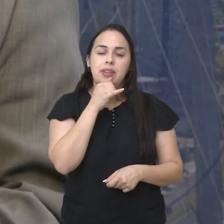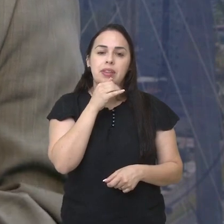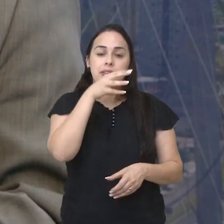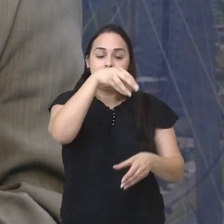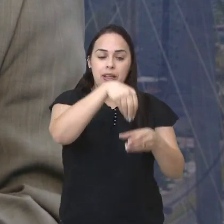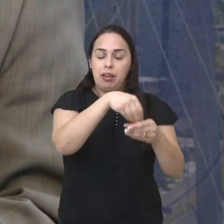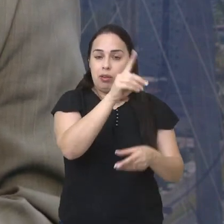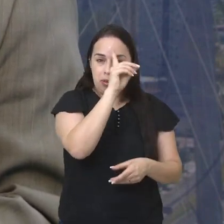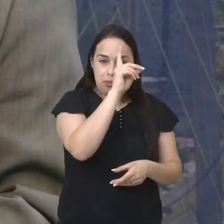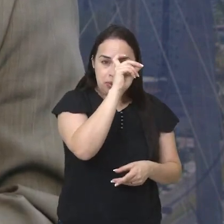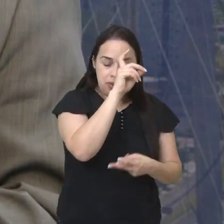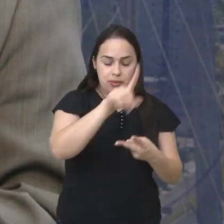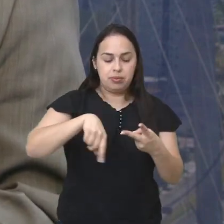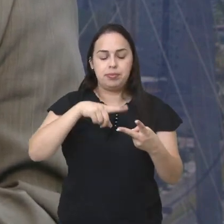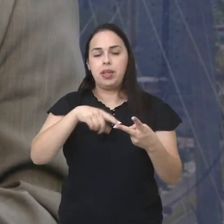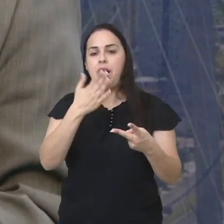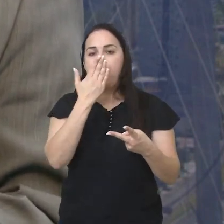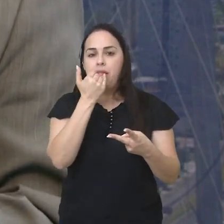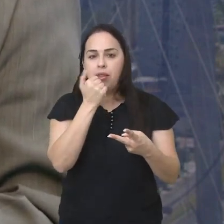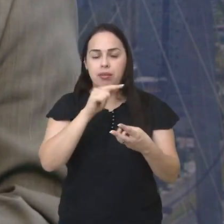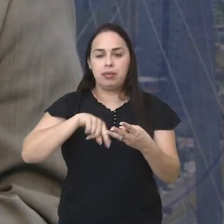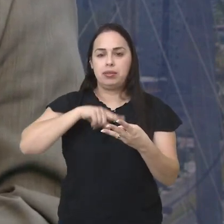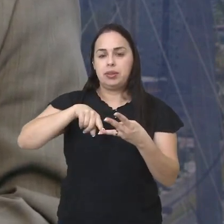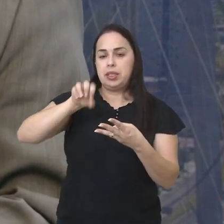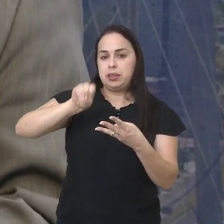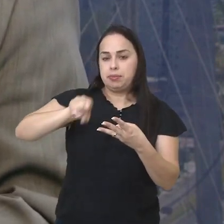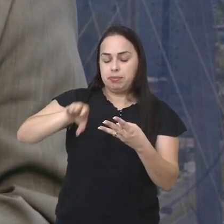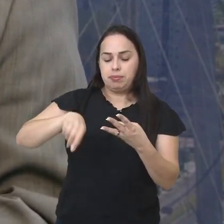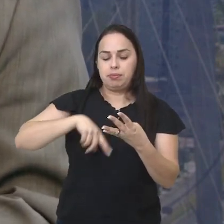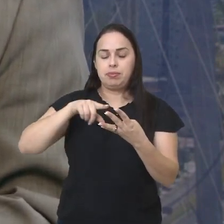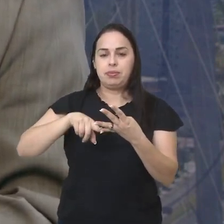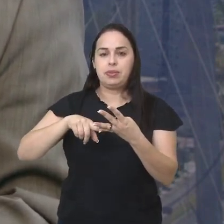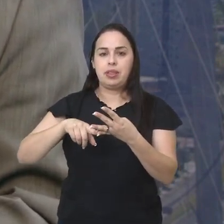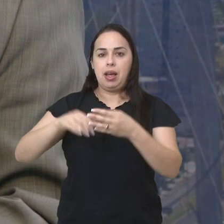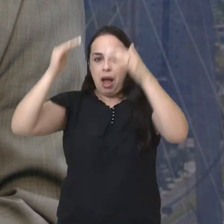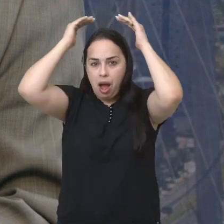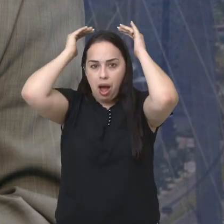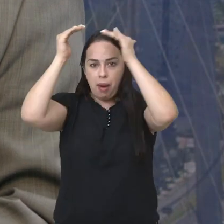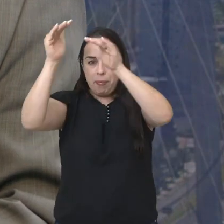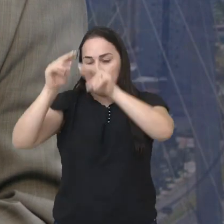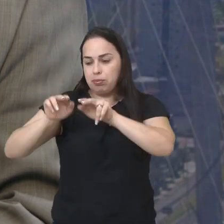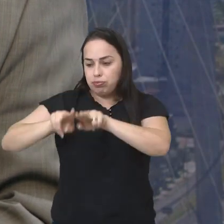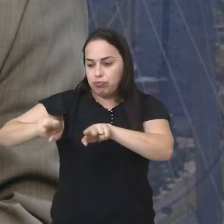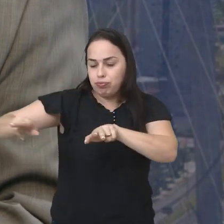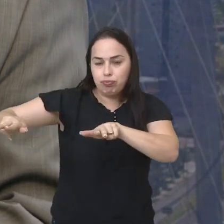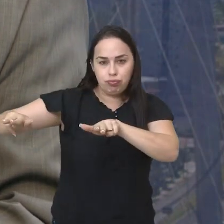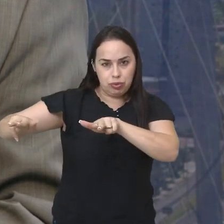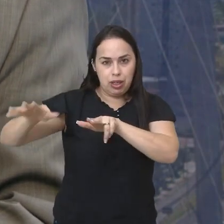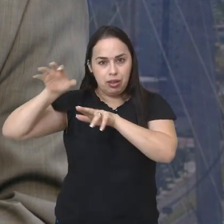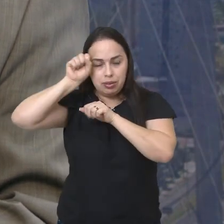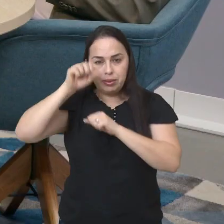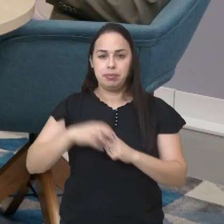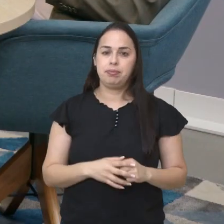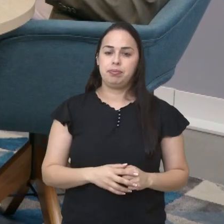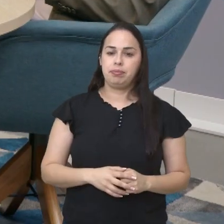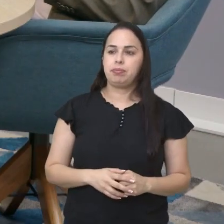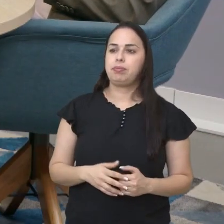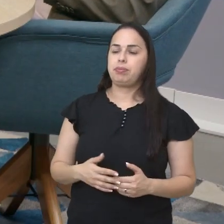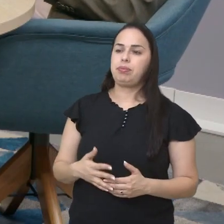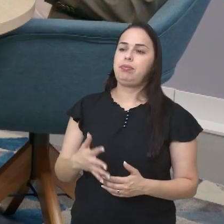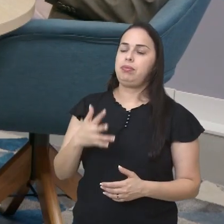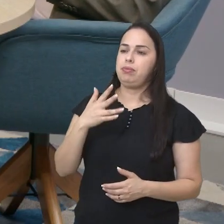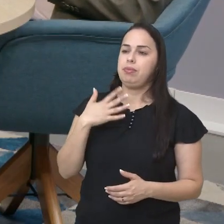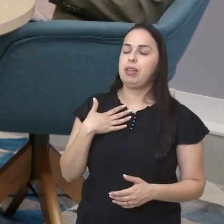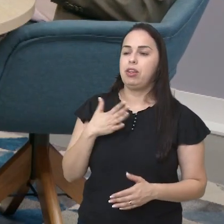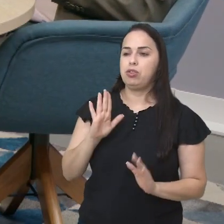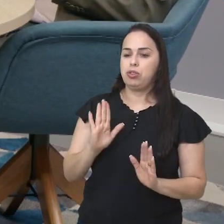hospitalar, alimentação, educacional, abrigo para situações de risco. Patrícia? Eu